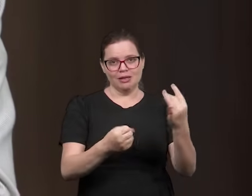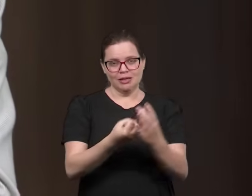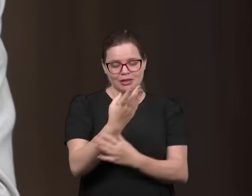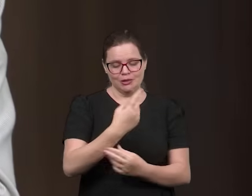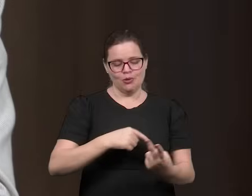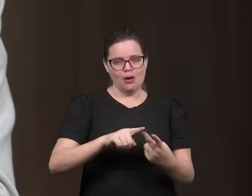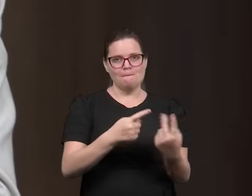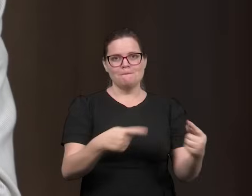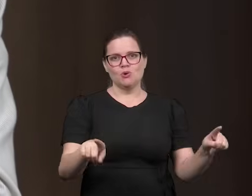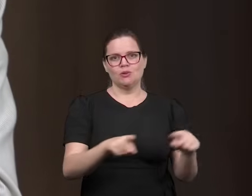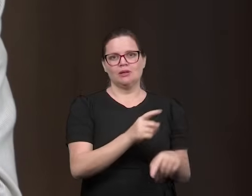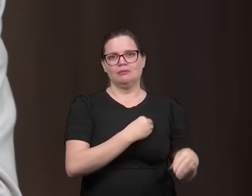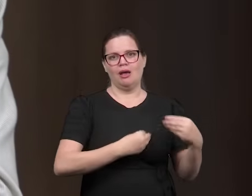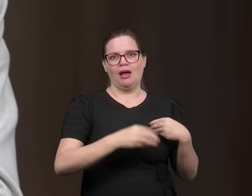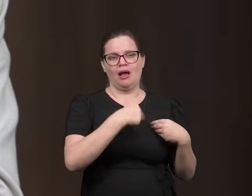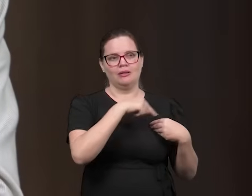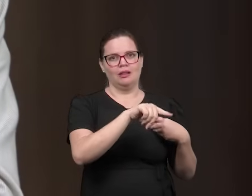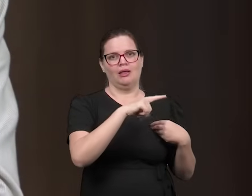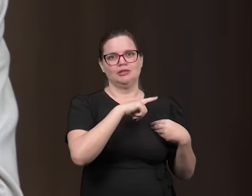que eles geraram, as riquezas,